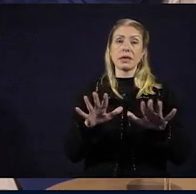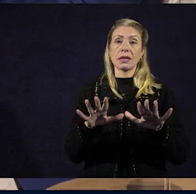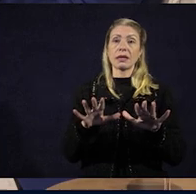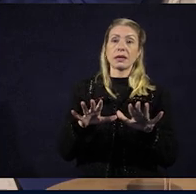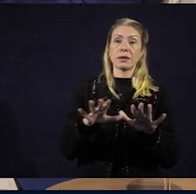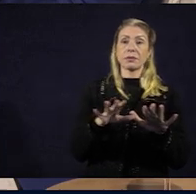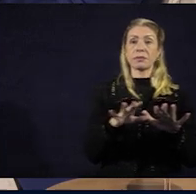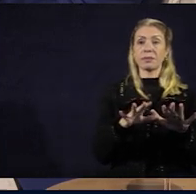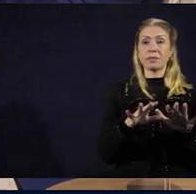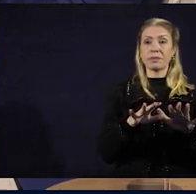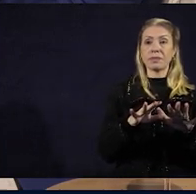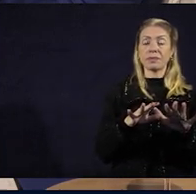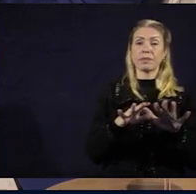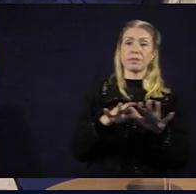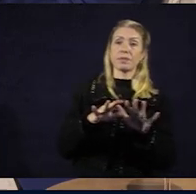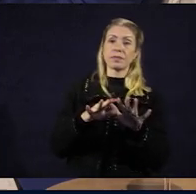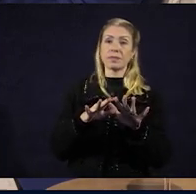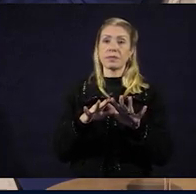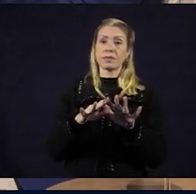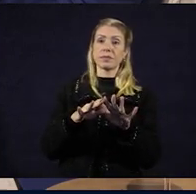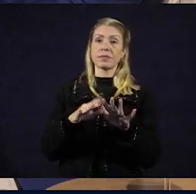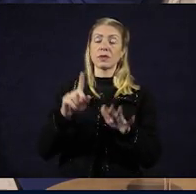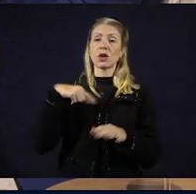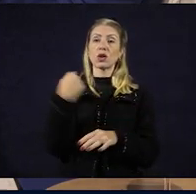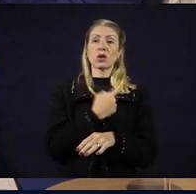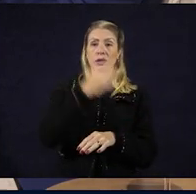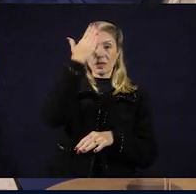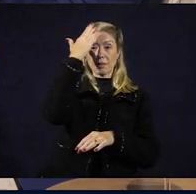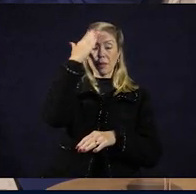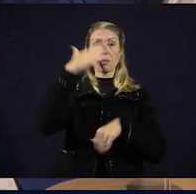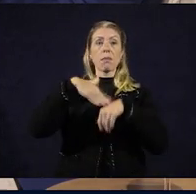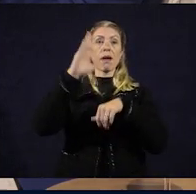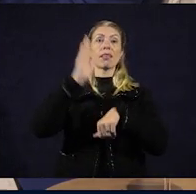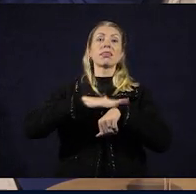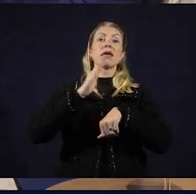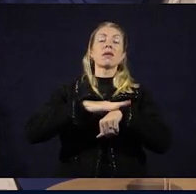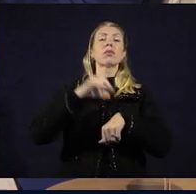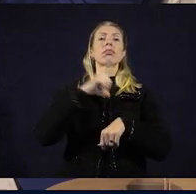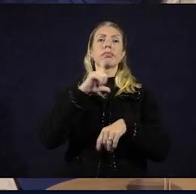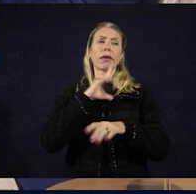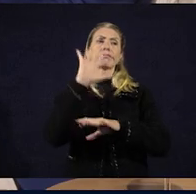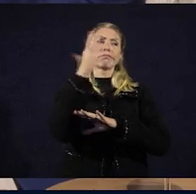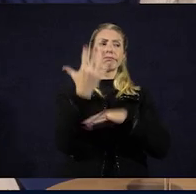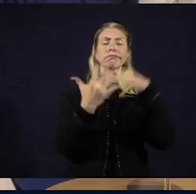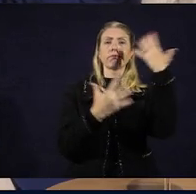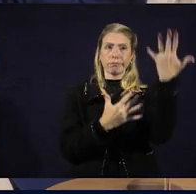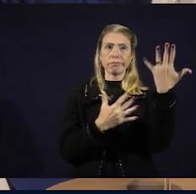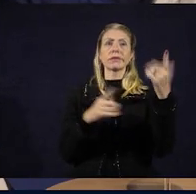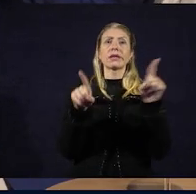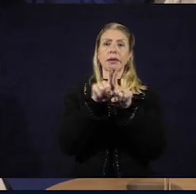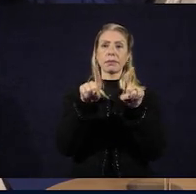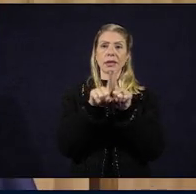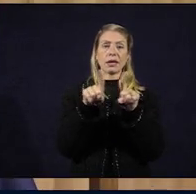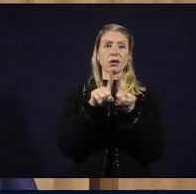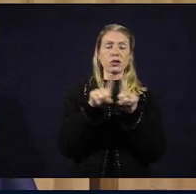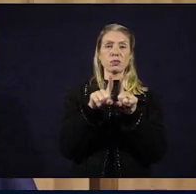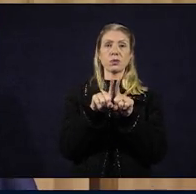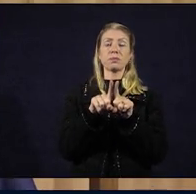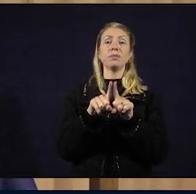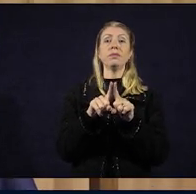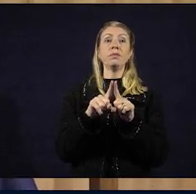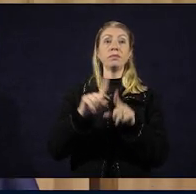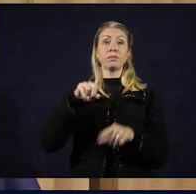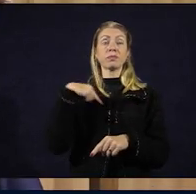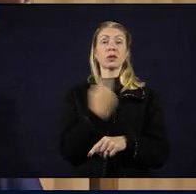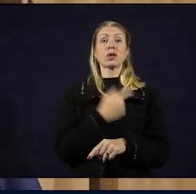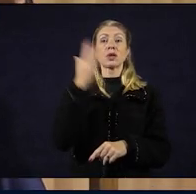esse juros de cinco nos Estados Unidos por mais tempo isso também pode ter consequências né a gente vive